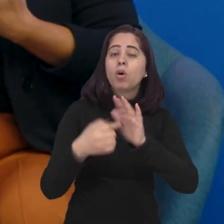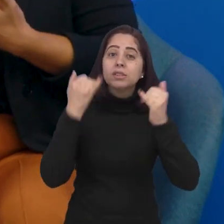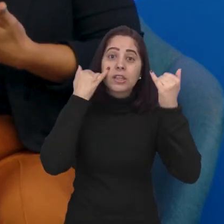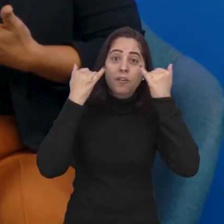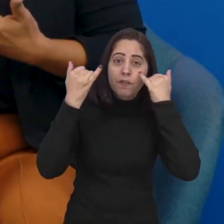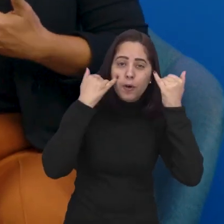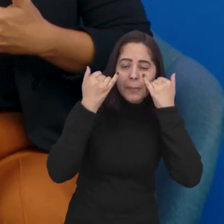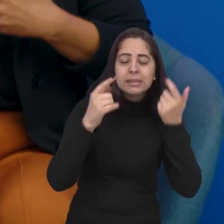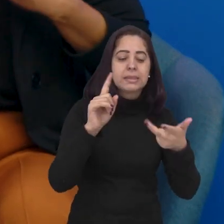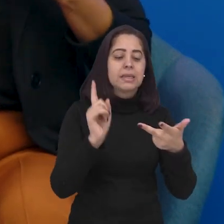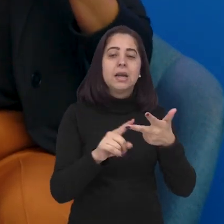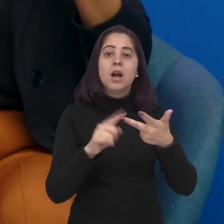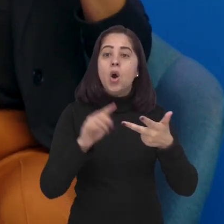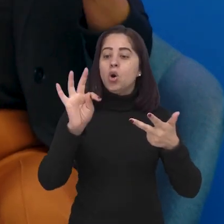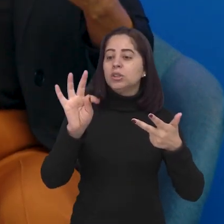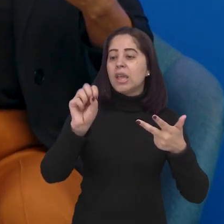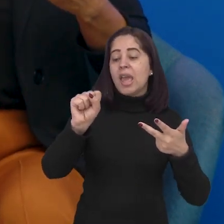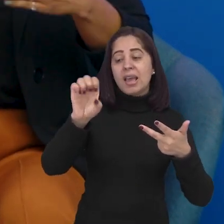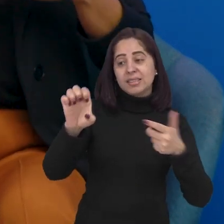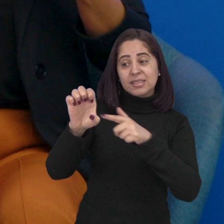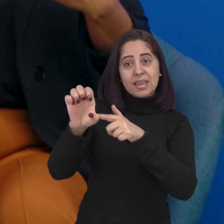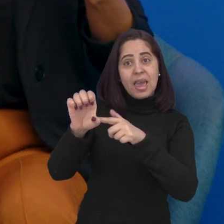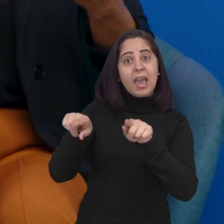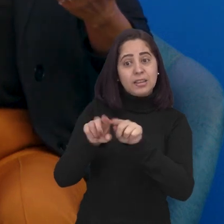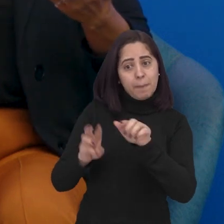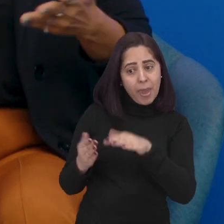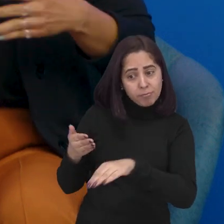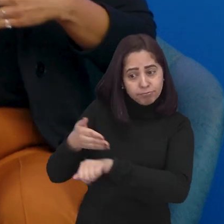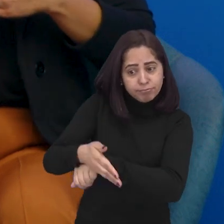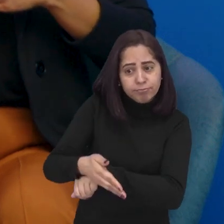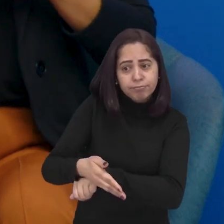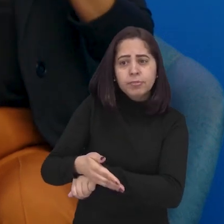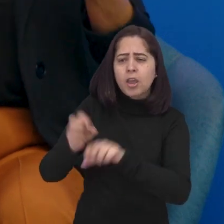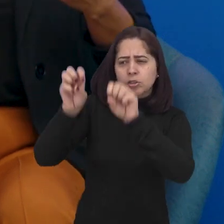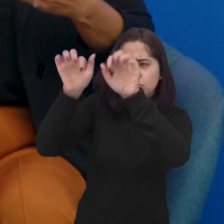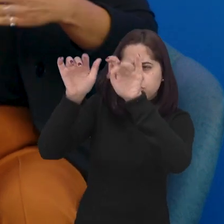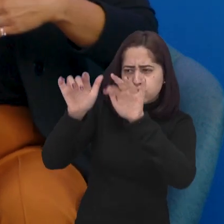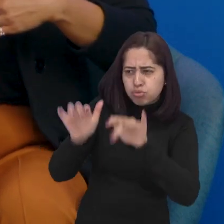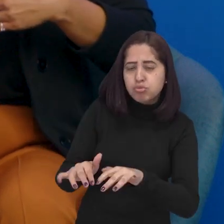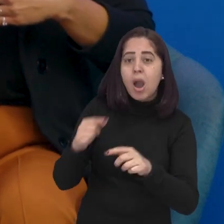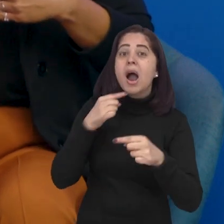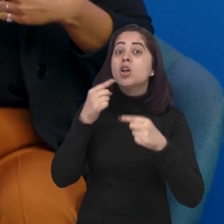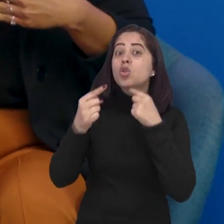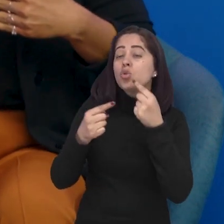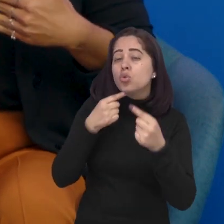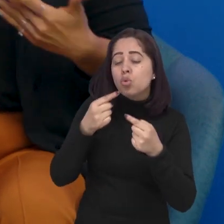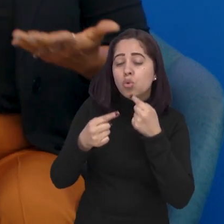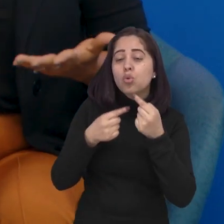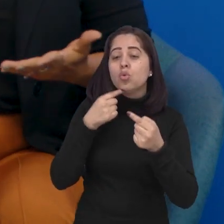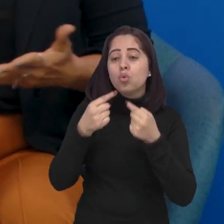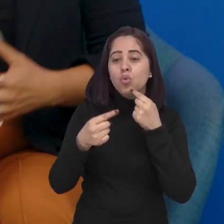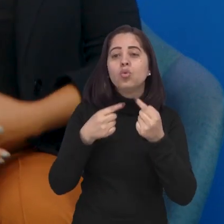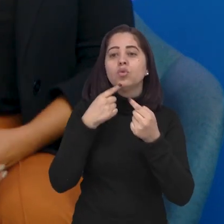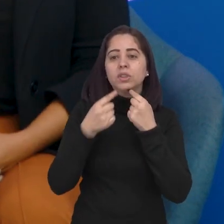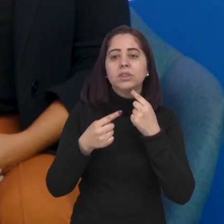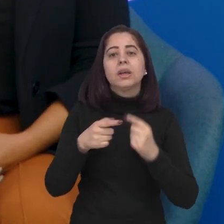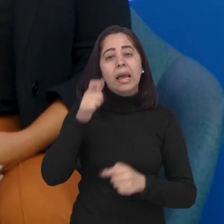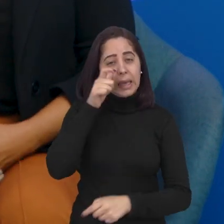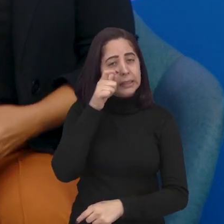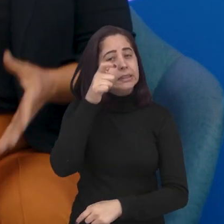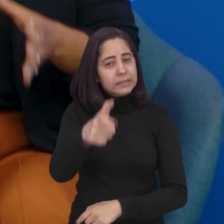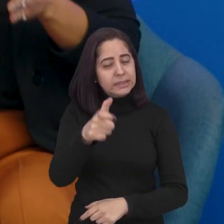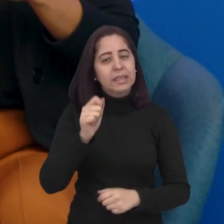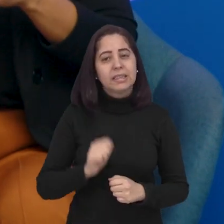do TSE também, que tem um link lá disponível para você tirar dúvidas com perguntas frequentes. Então, é